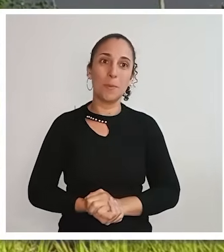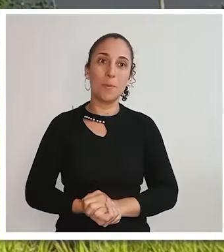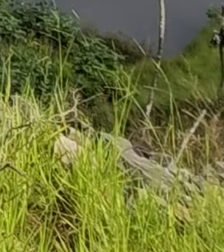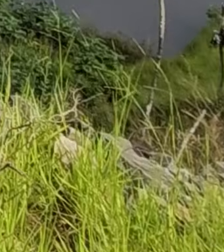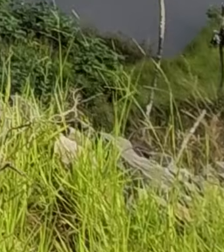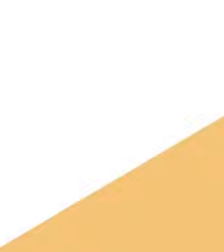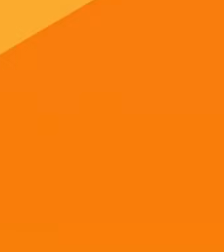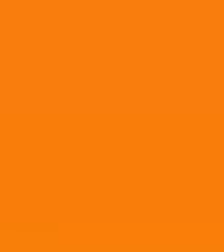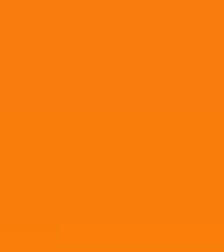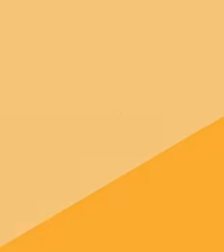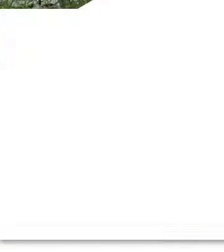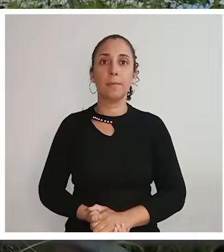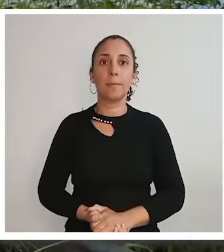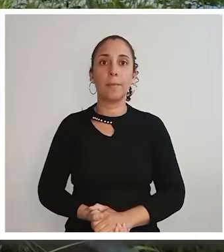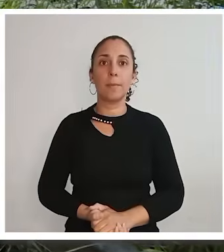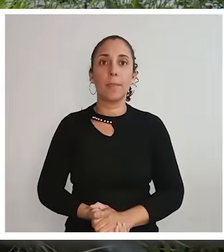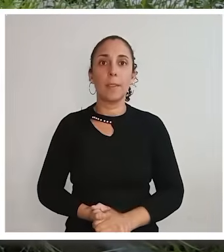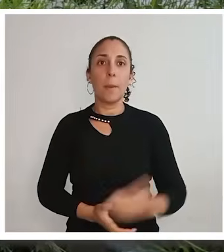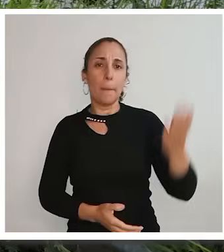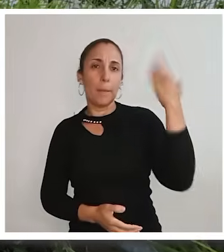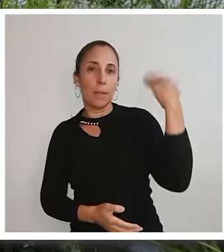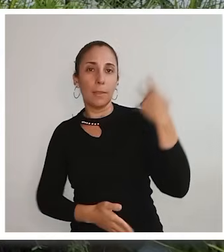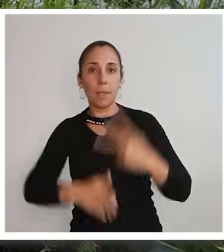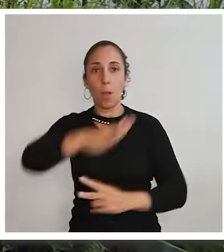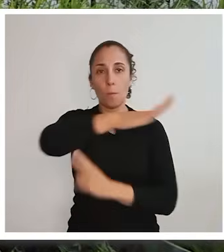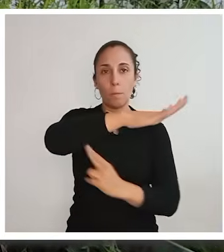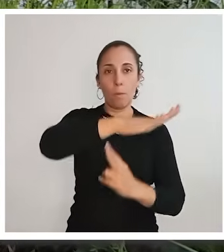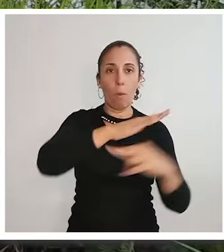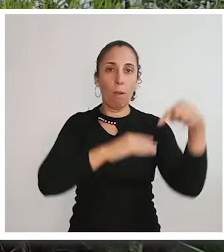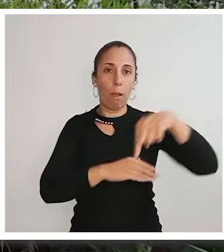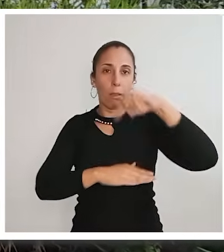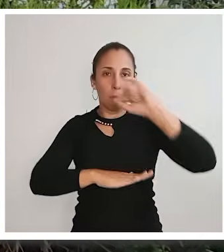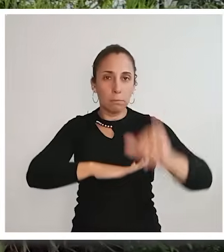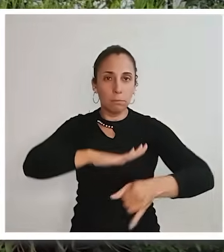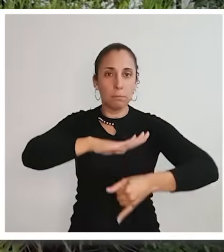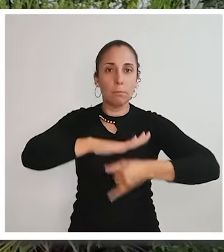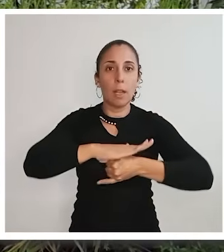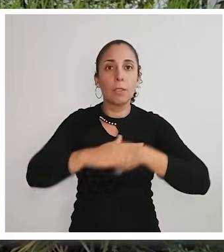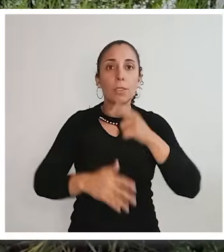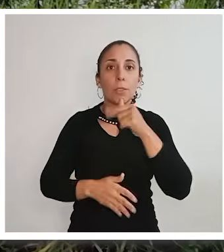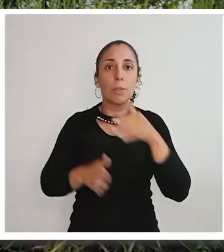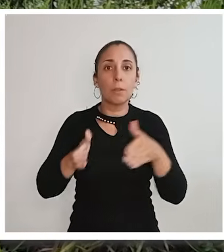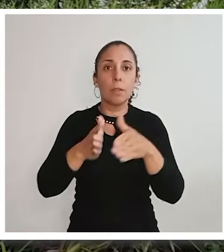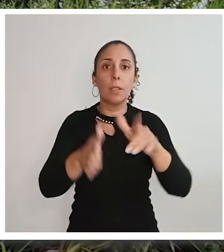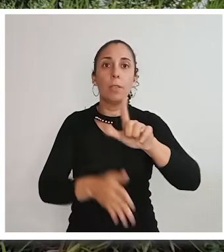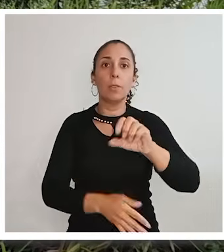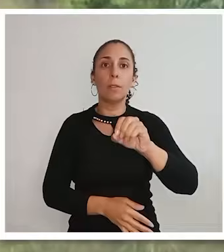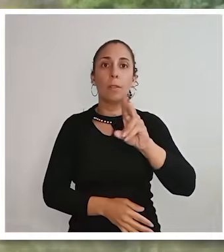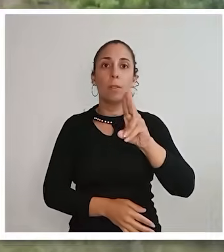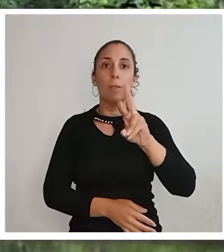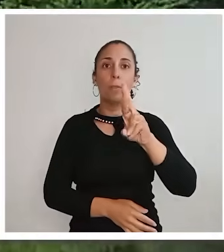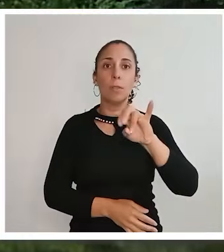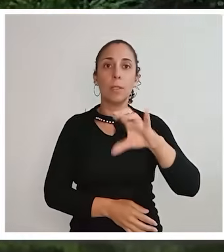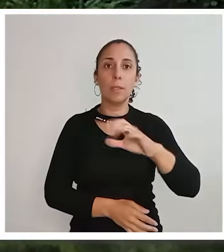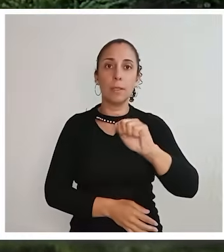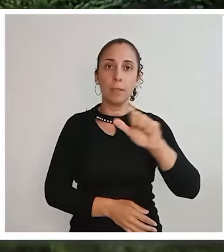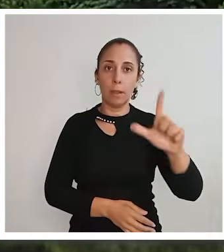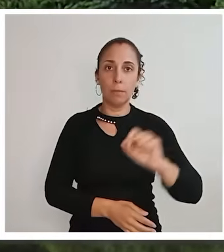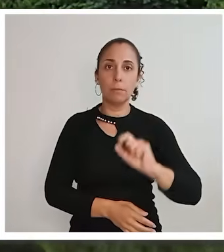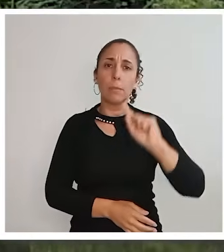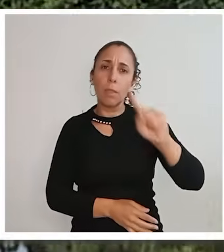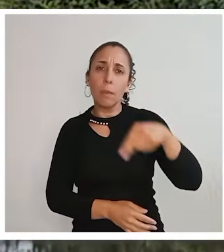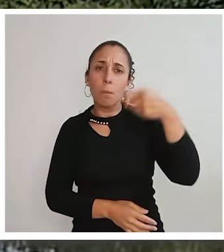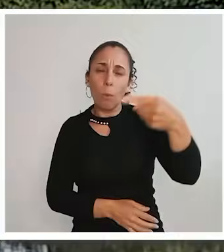né? Parei aqui rapidinho para mostrar um detalhe para vocês. Essa ponte, no passado, por baixo